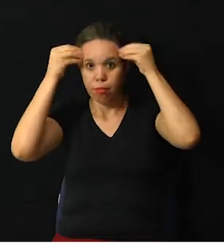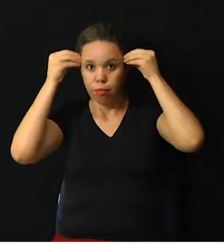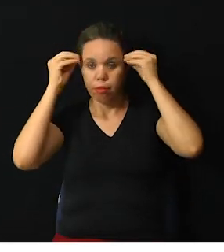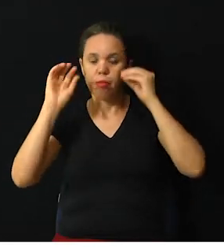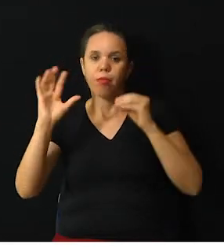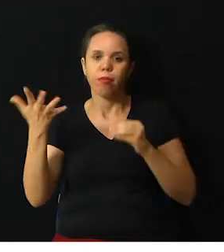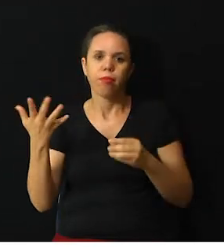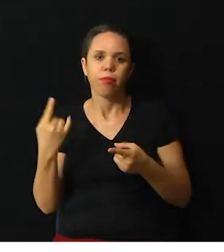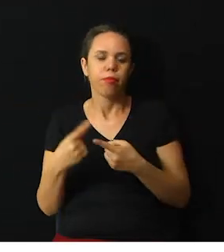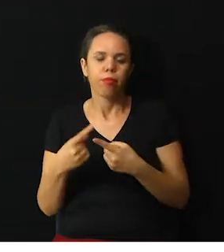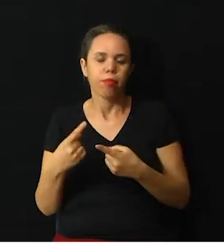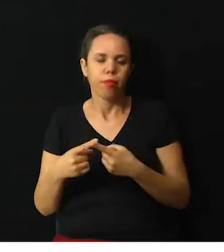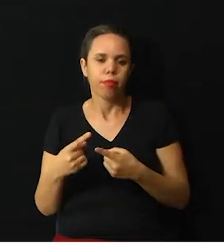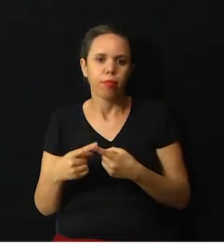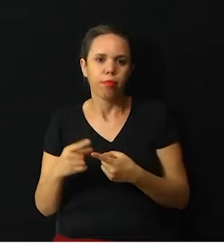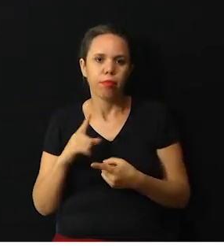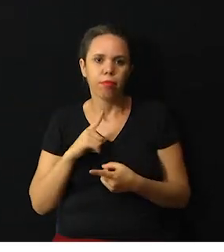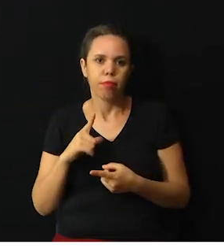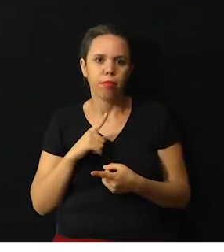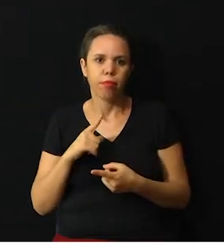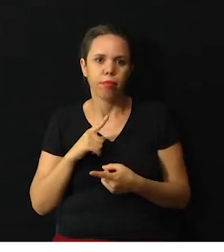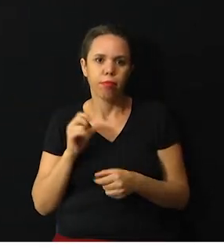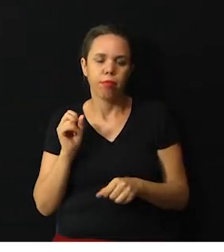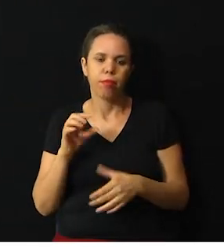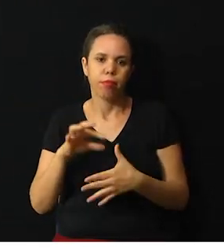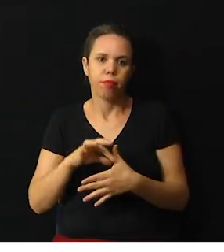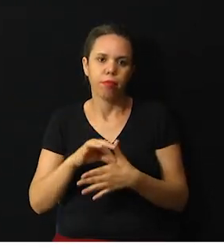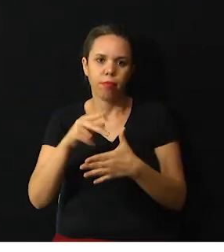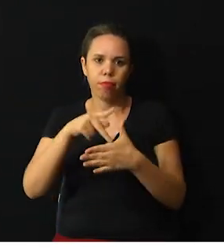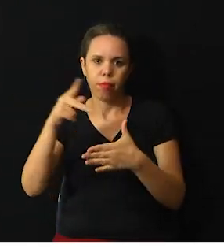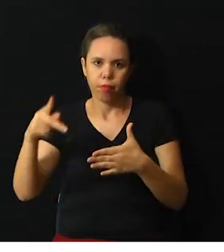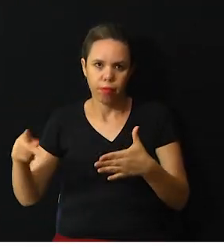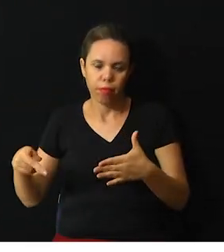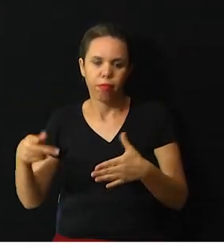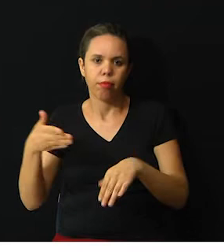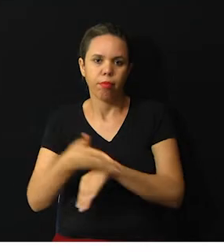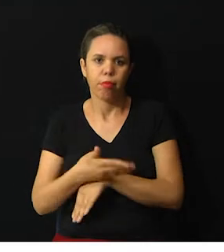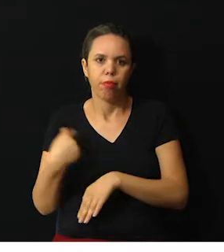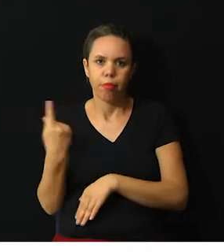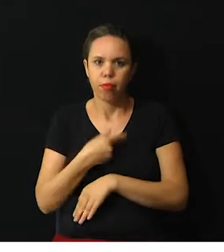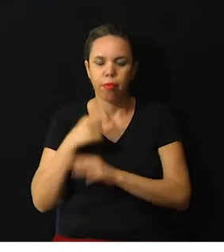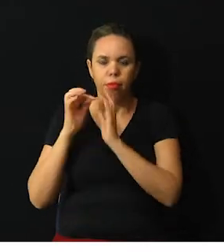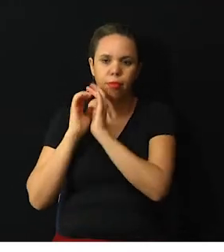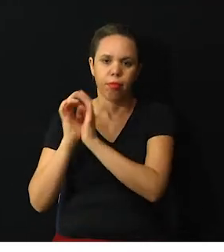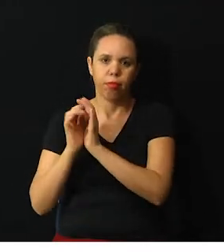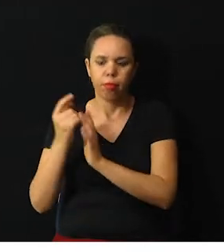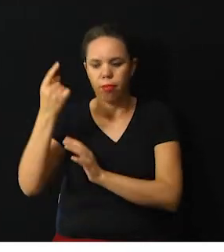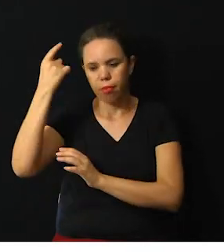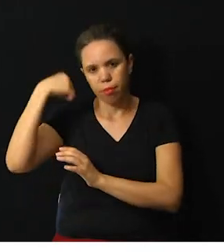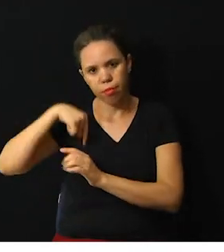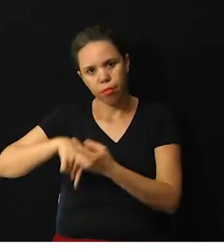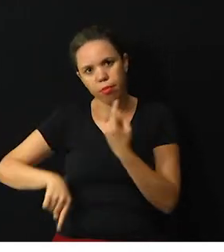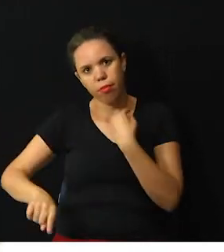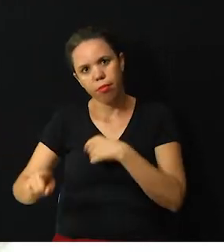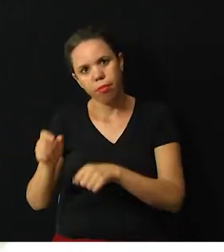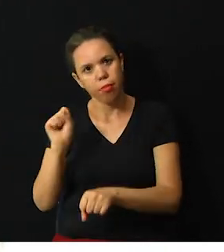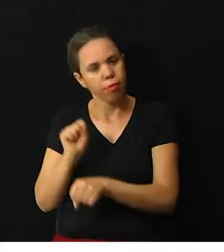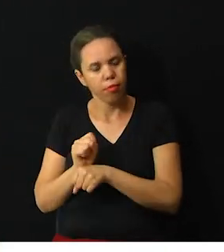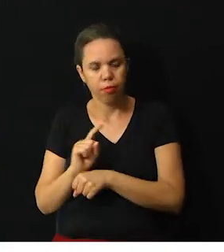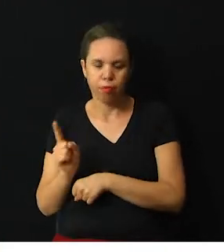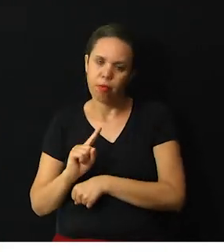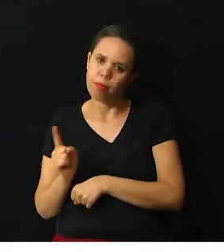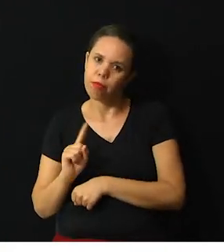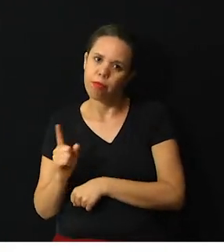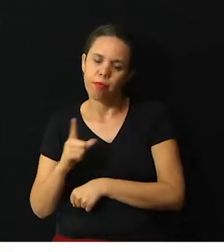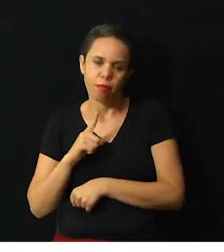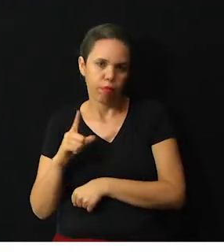Alzheimer acontece porque existem algumas proteínas que fazem... o nosso cérebro, o nosso corpo, ele não está estacionado,